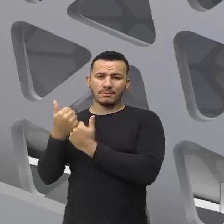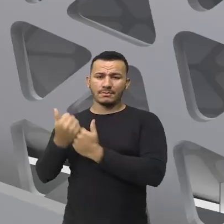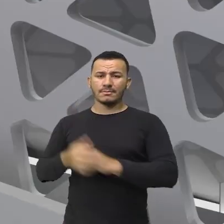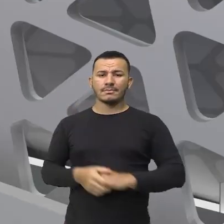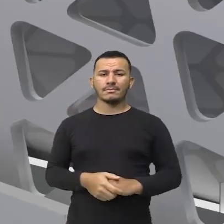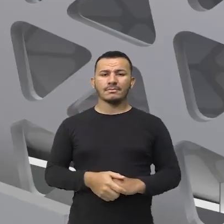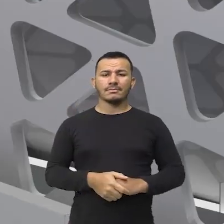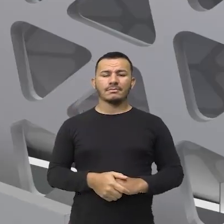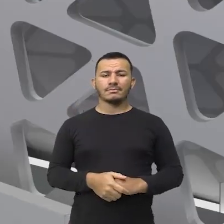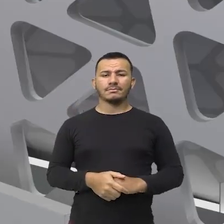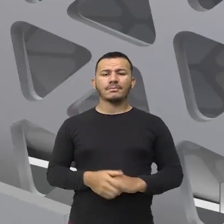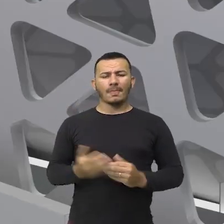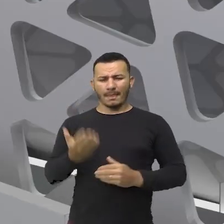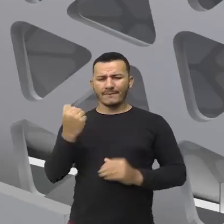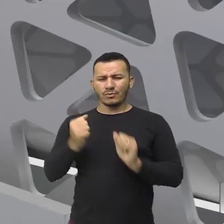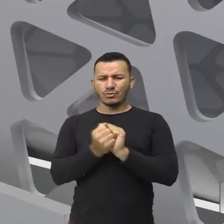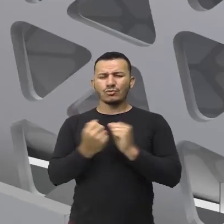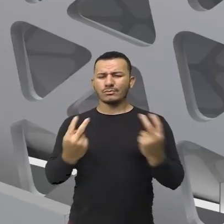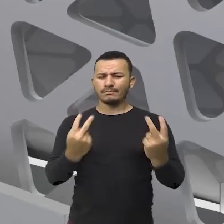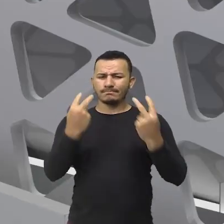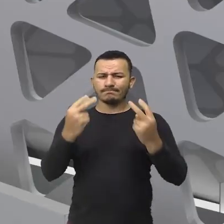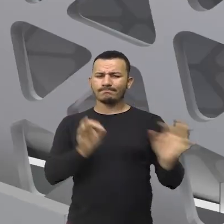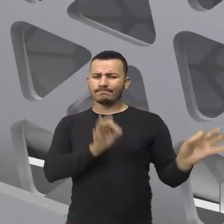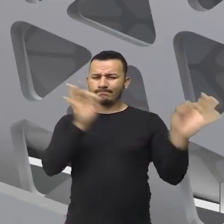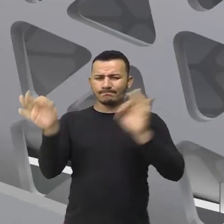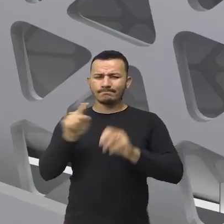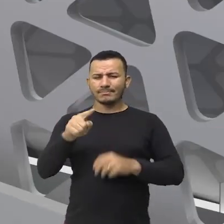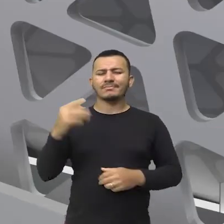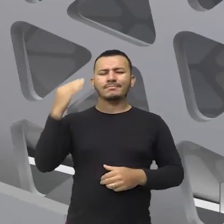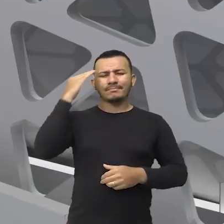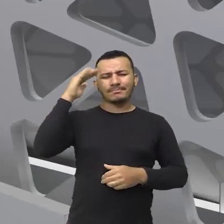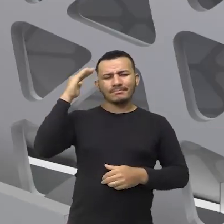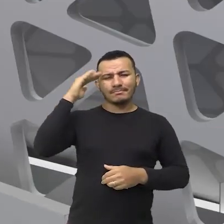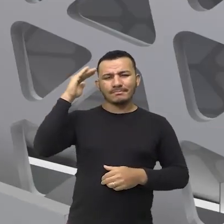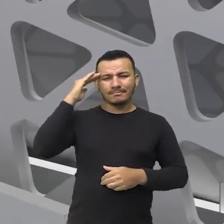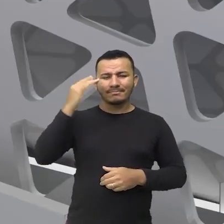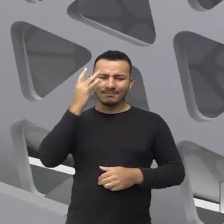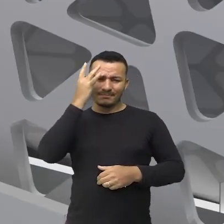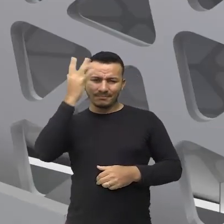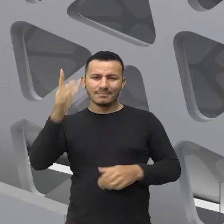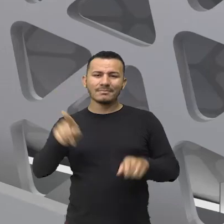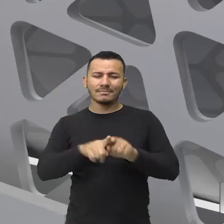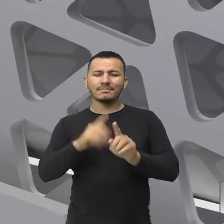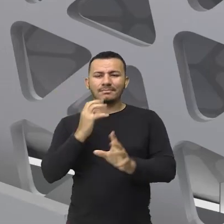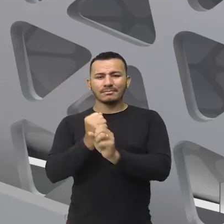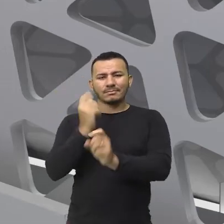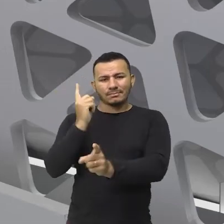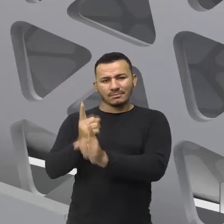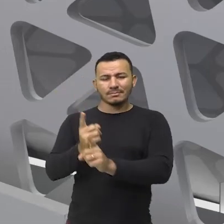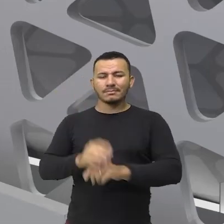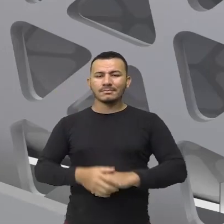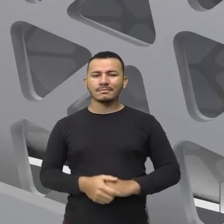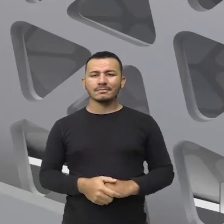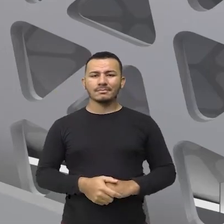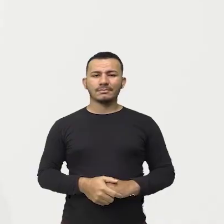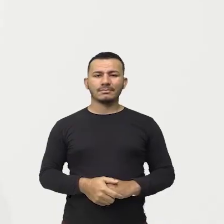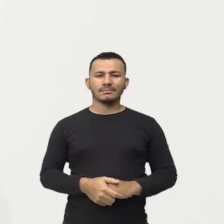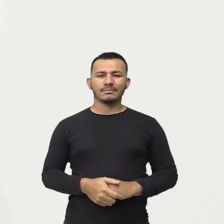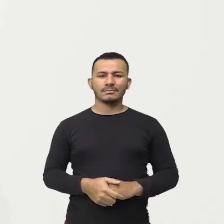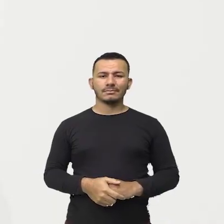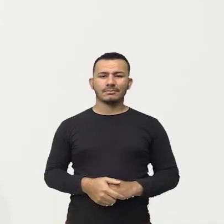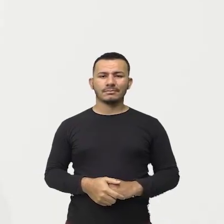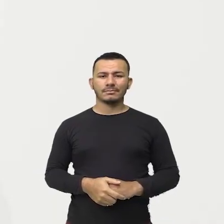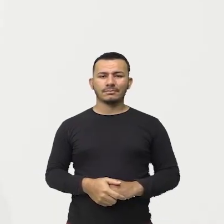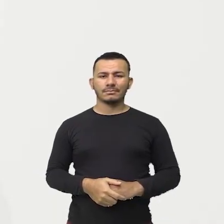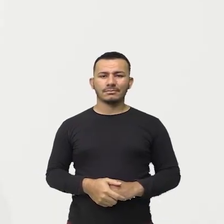tá legal? Vem comigo que aí você vai finalizar e vai ver que é bem tranquilo para determinar o valor numérico de uma expressão. Vejam só.